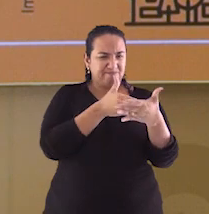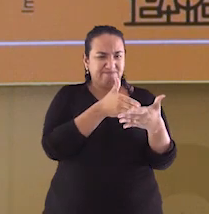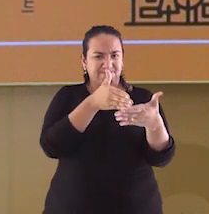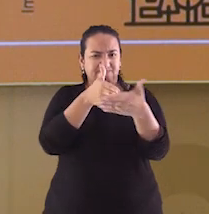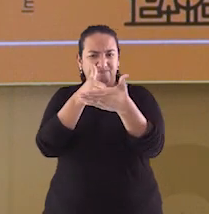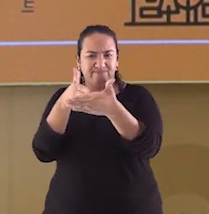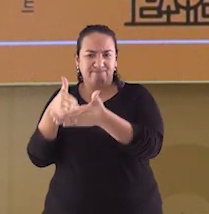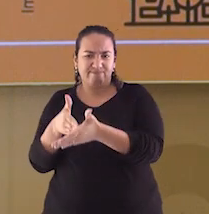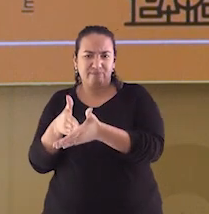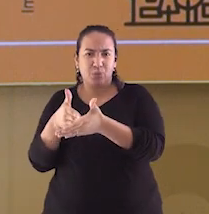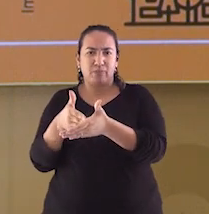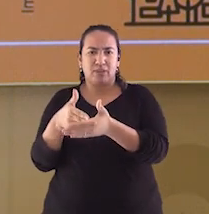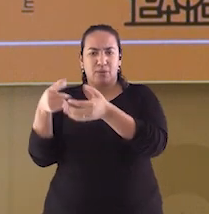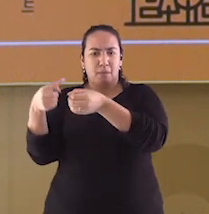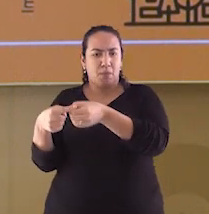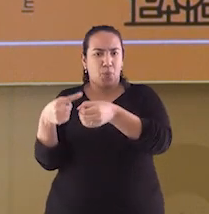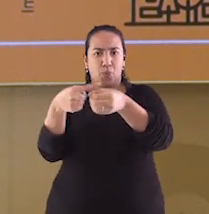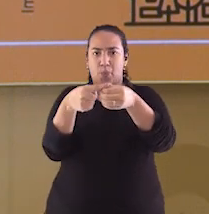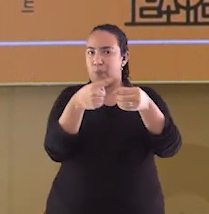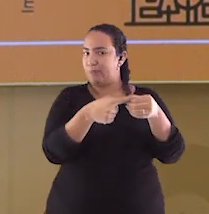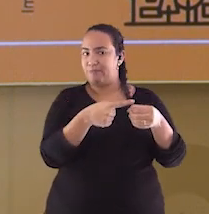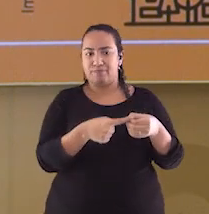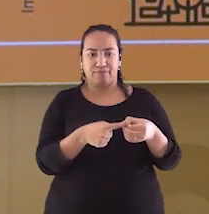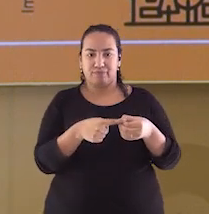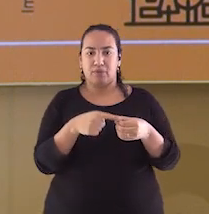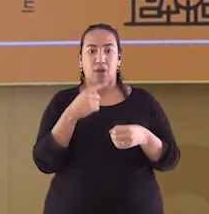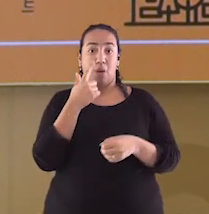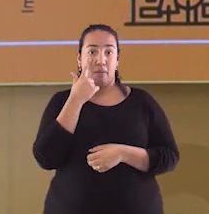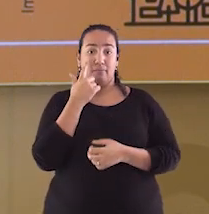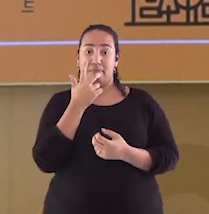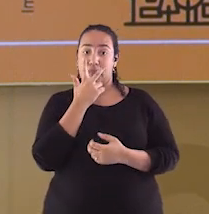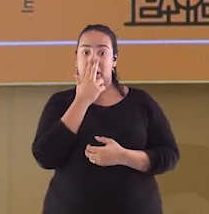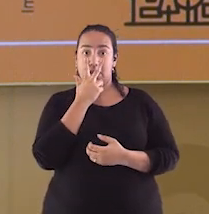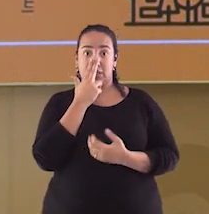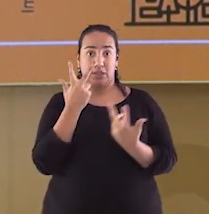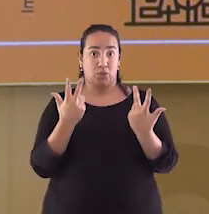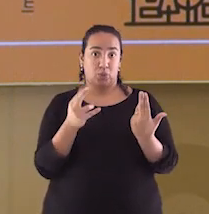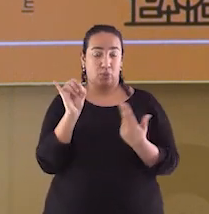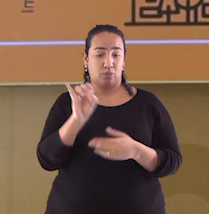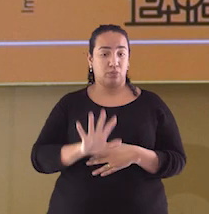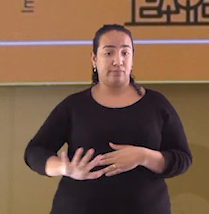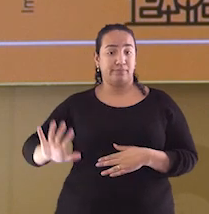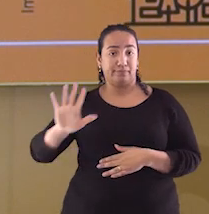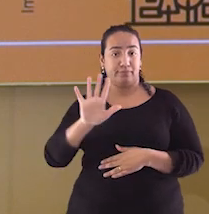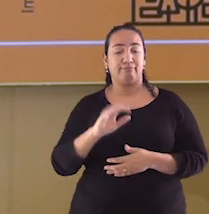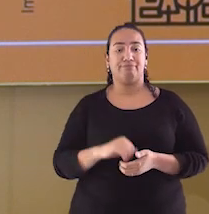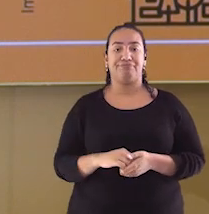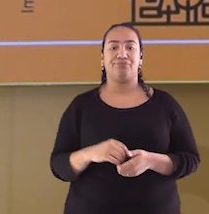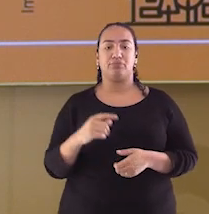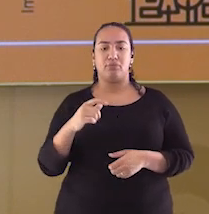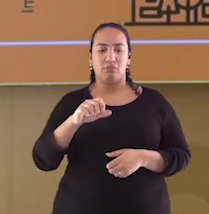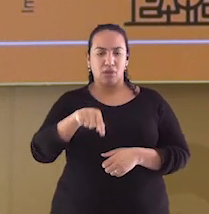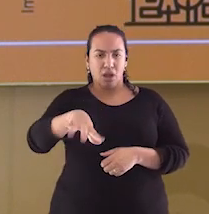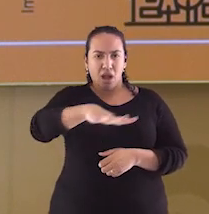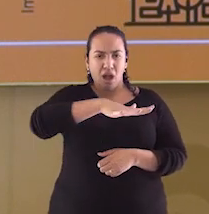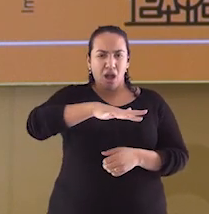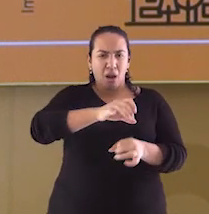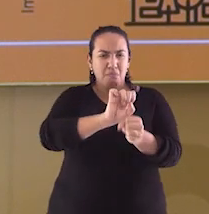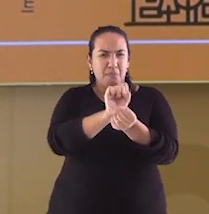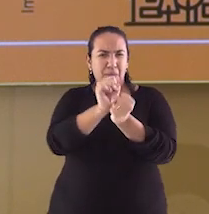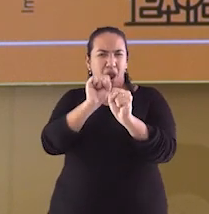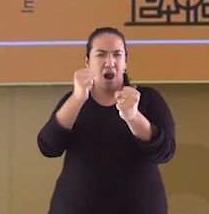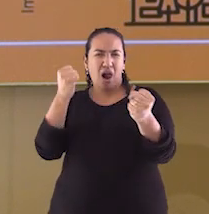municípios, de acordo com o mapa atual. Digamos que era assim. Ele era um território enorme, cheio